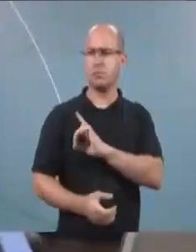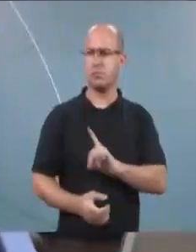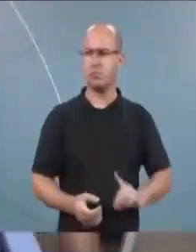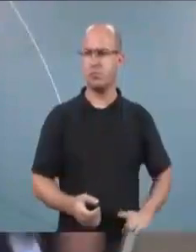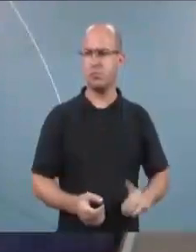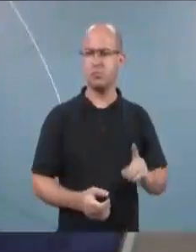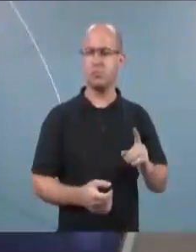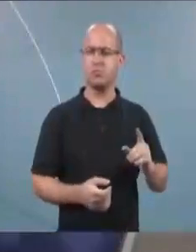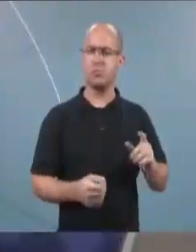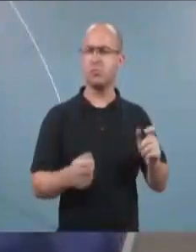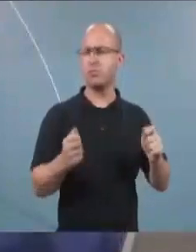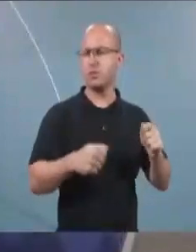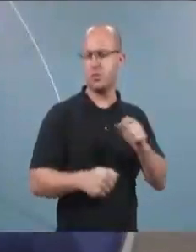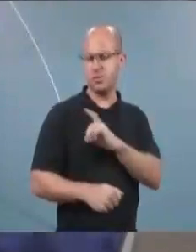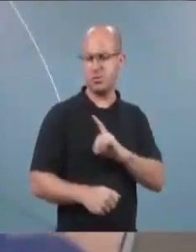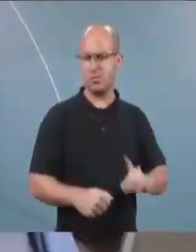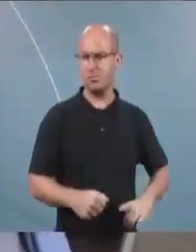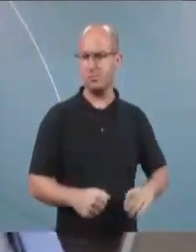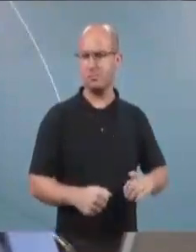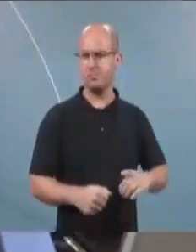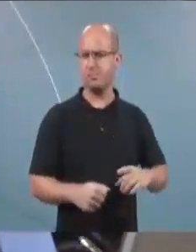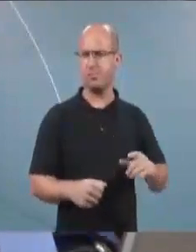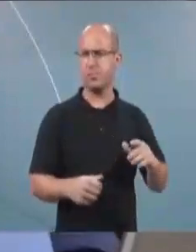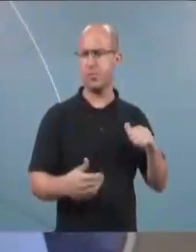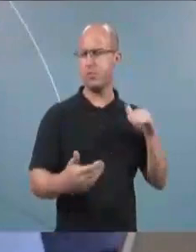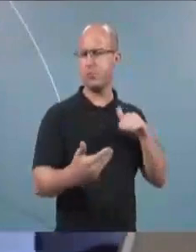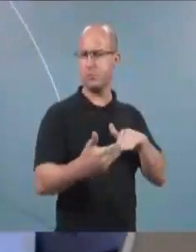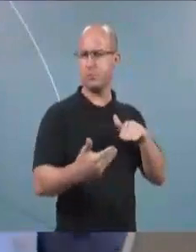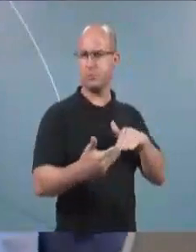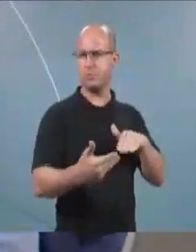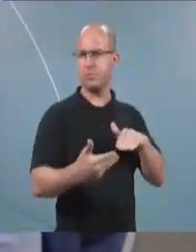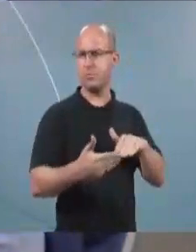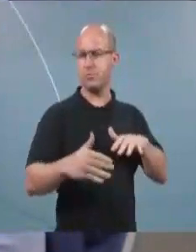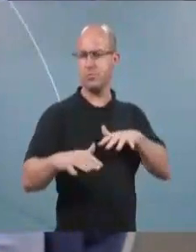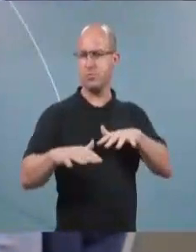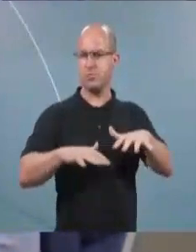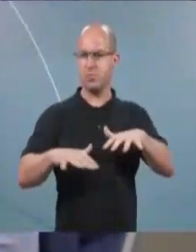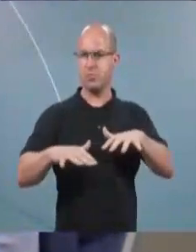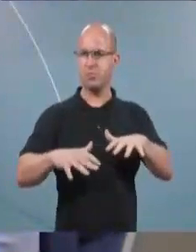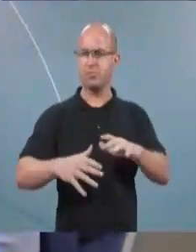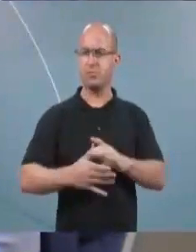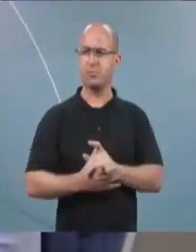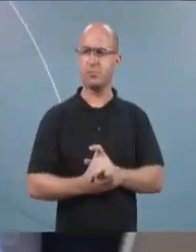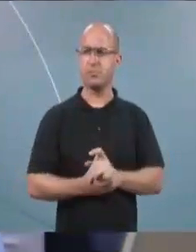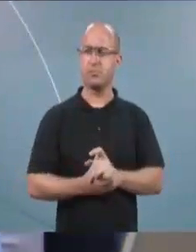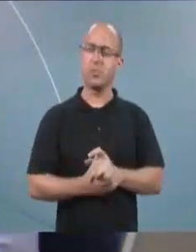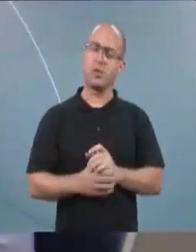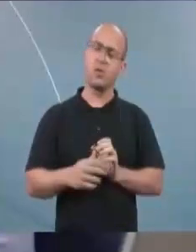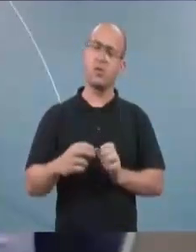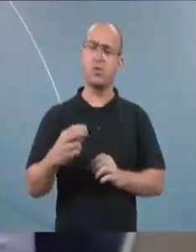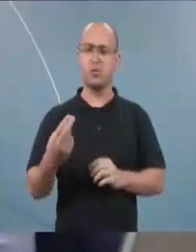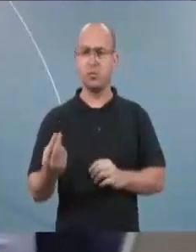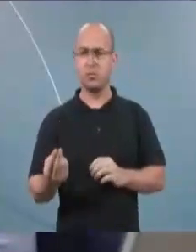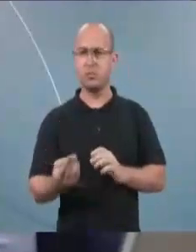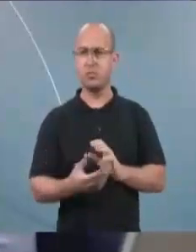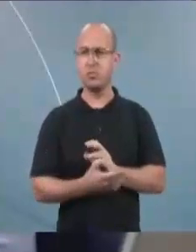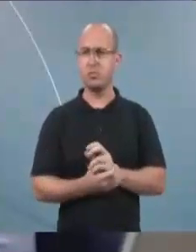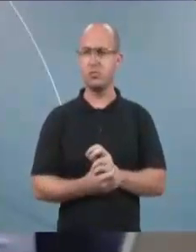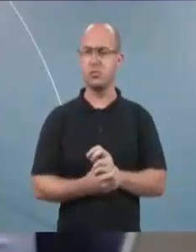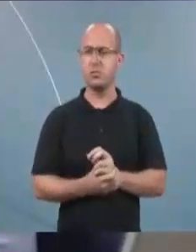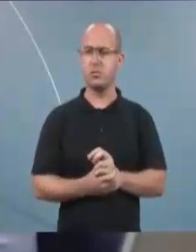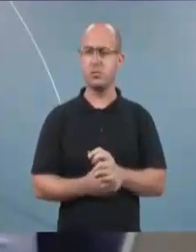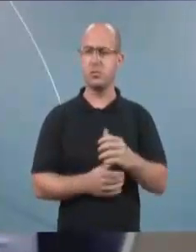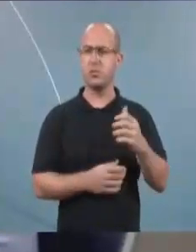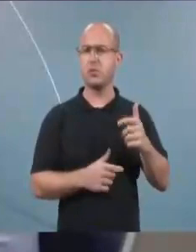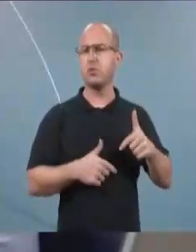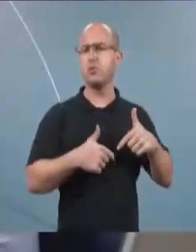est eh em absoluta concordância com mento Ou que tenha que ter essa